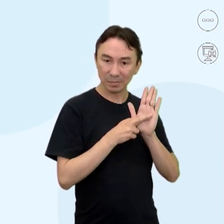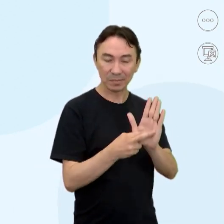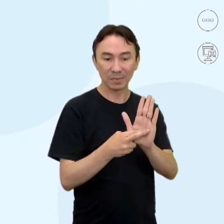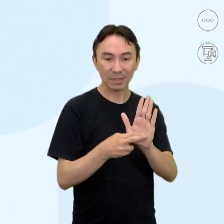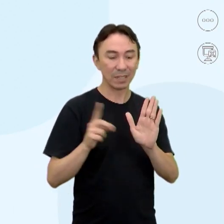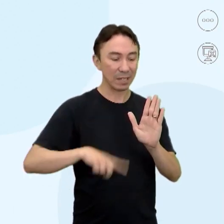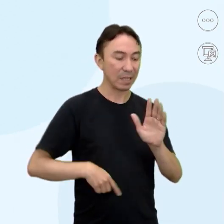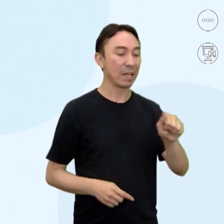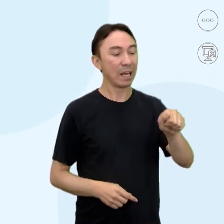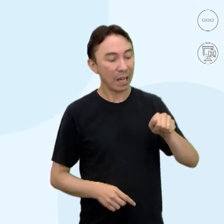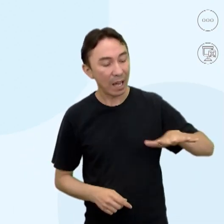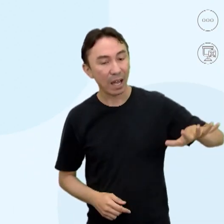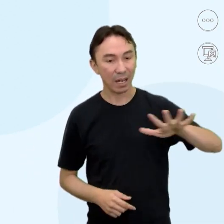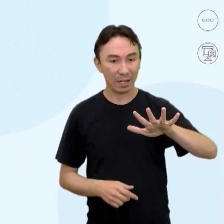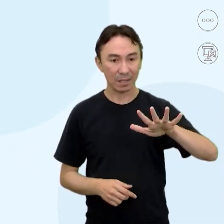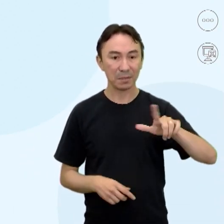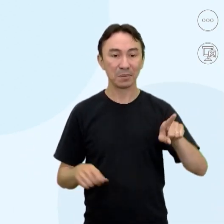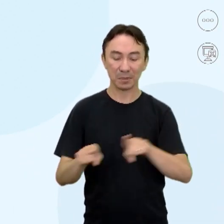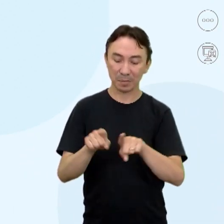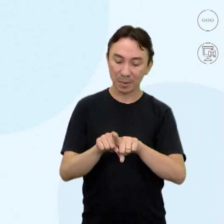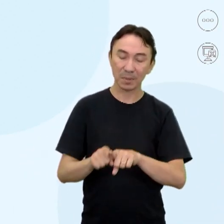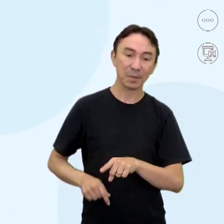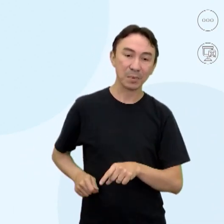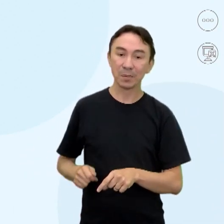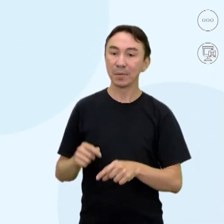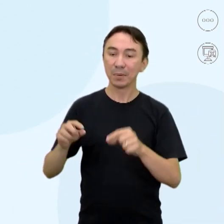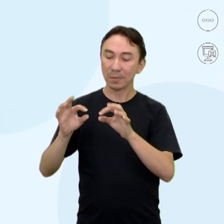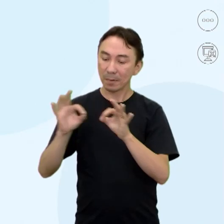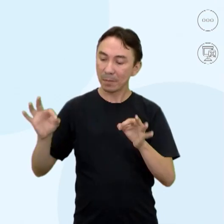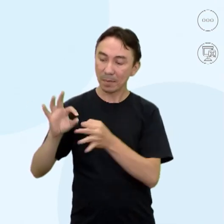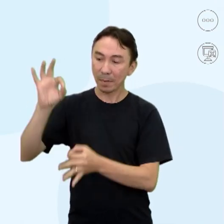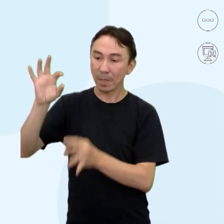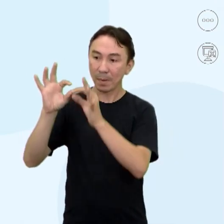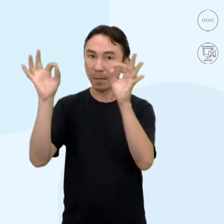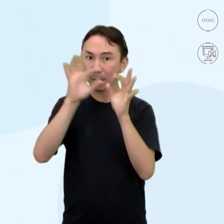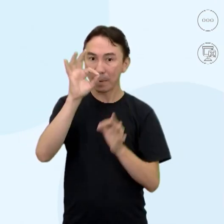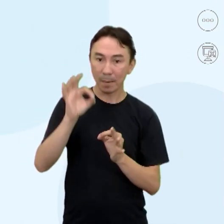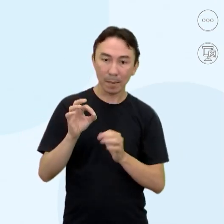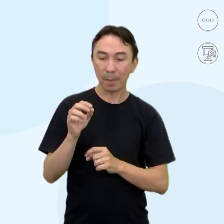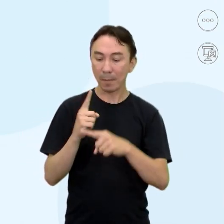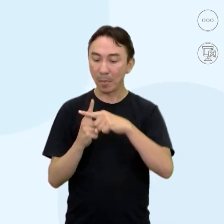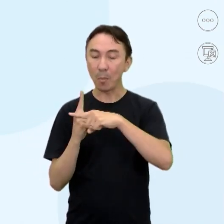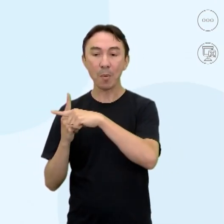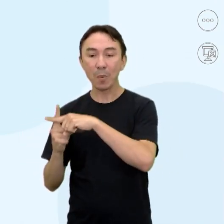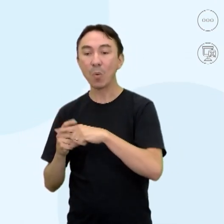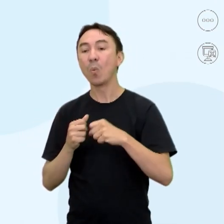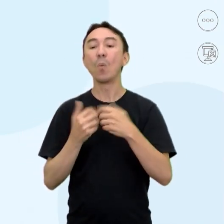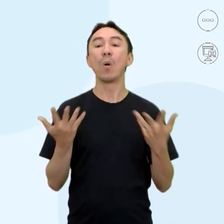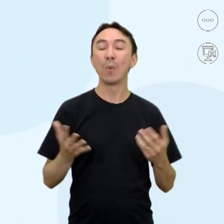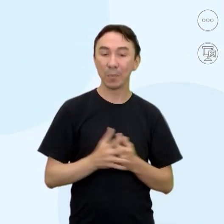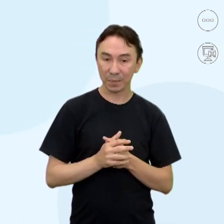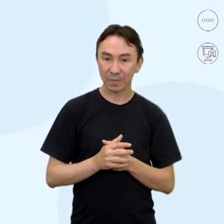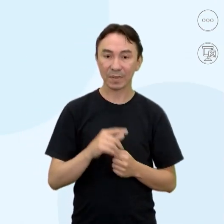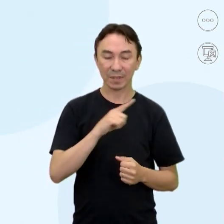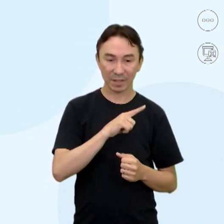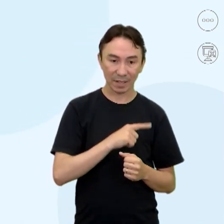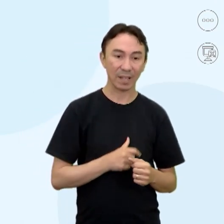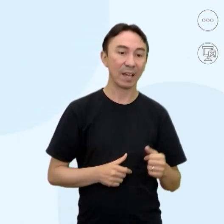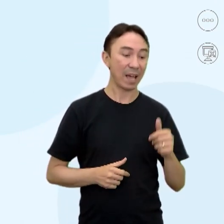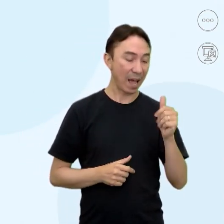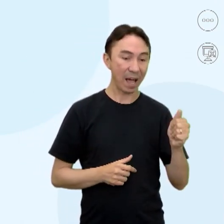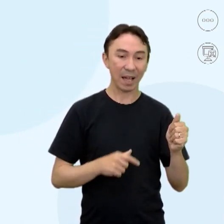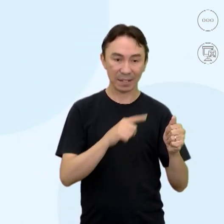tanto a área quanto o perímetro desta figura aí, deste retângulo. Então, na letra A, nós temos de